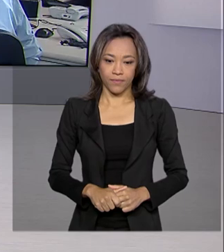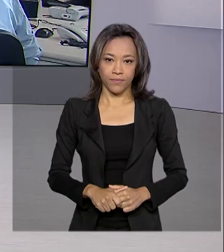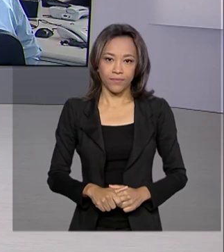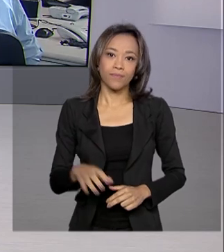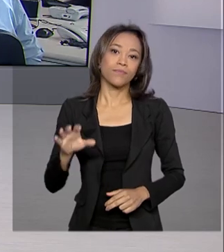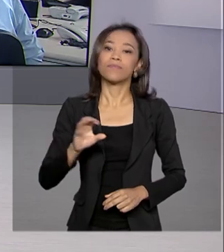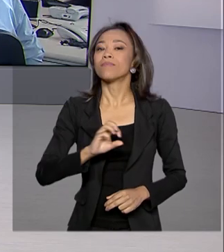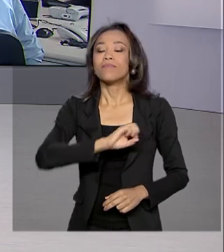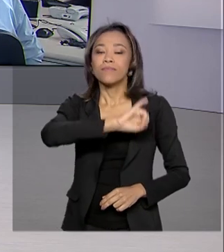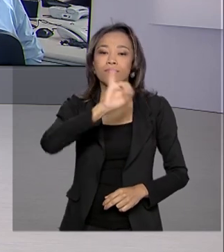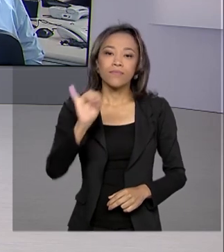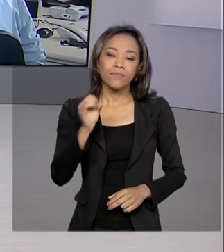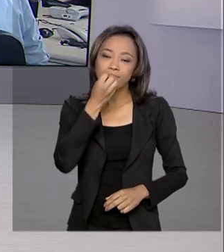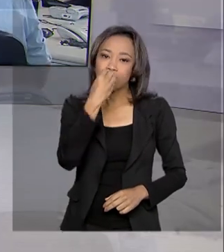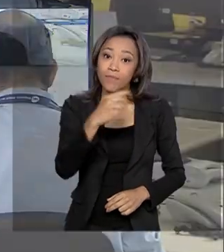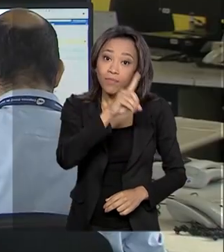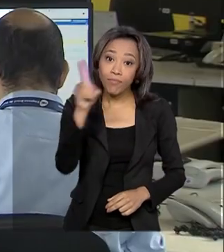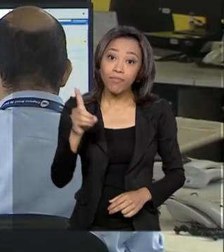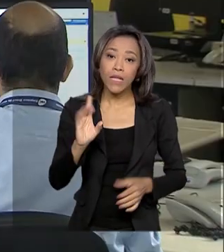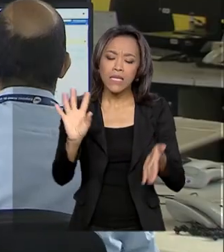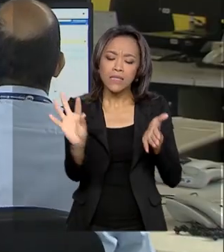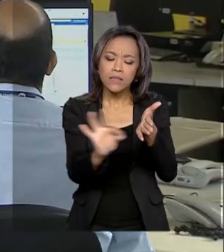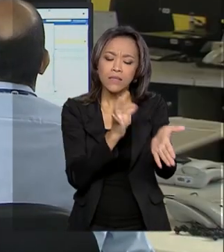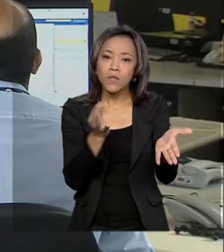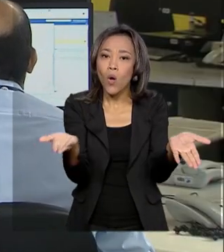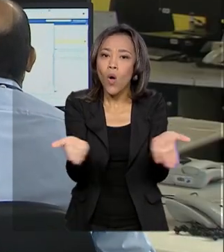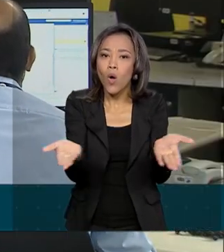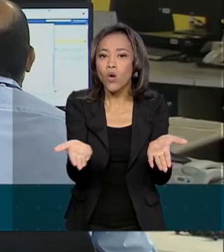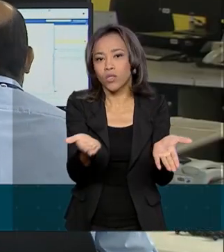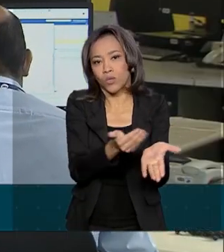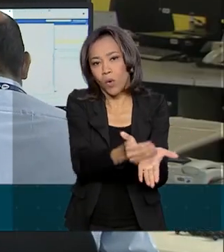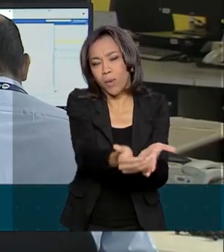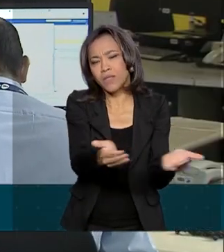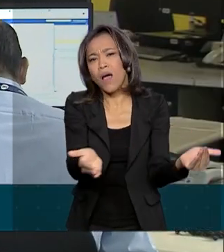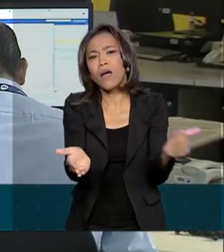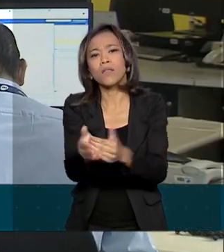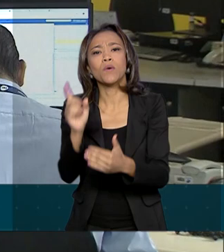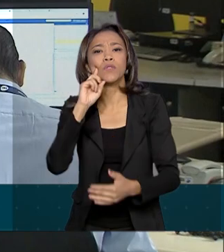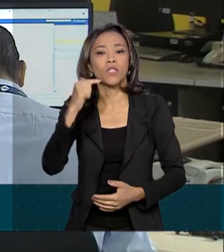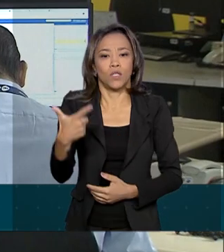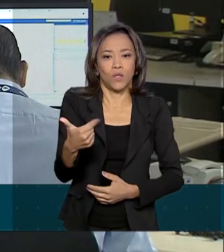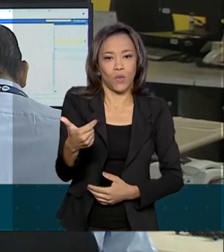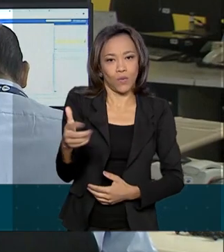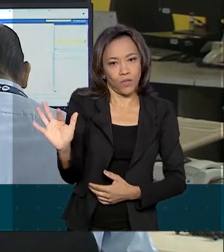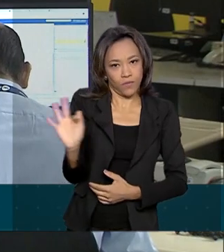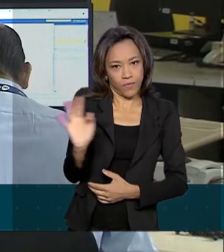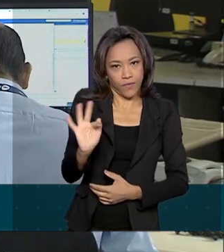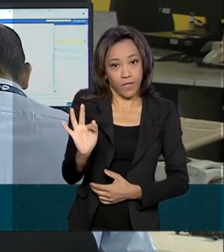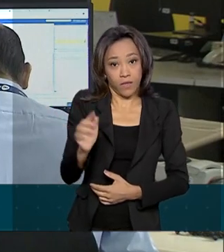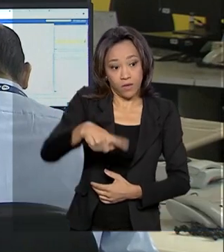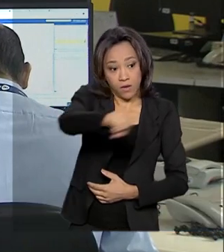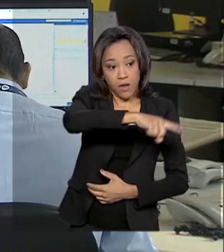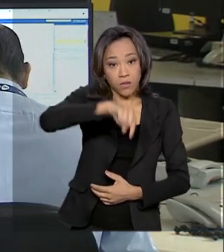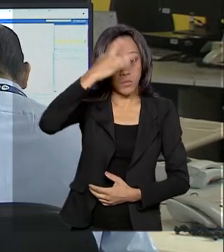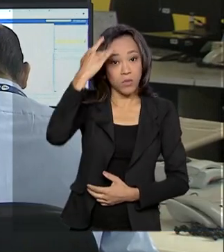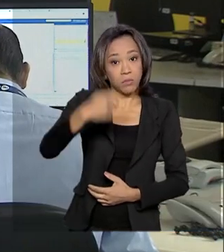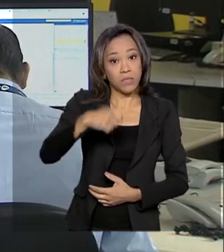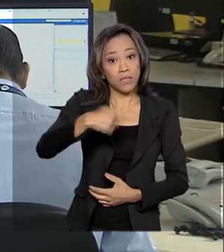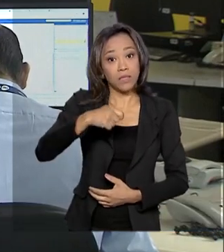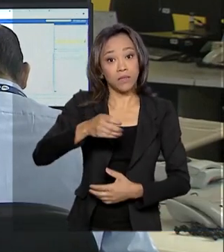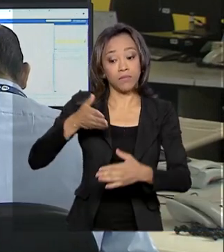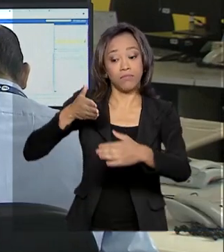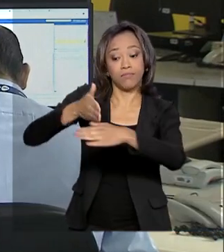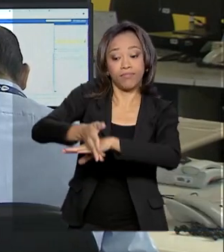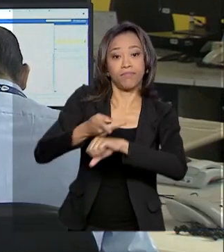Oi, Renata, bom dia. As inscrições começam hoje e vão até o dia 12 de fevereiro. Os candidatos devem fazer a inscrição no portal